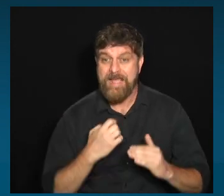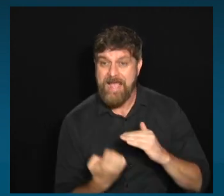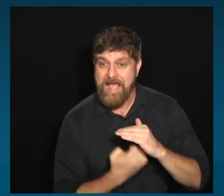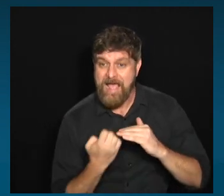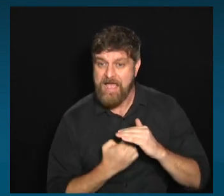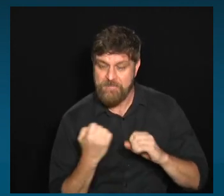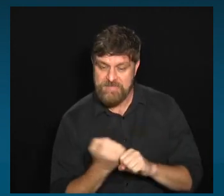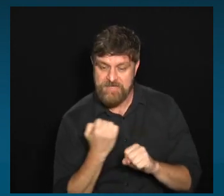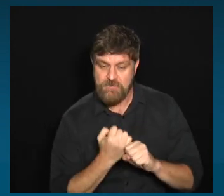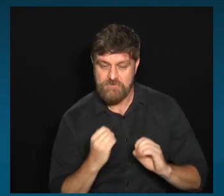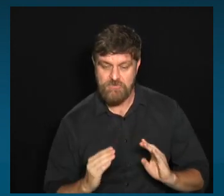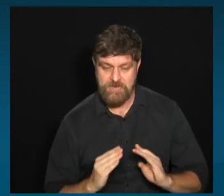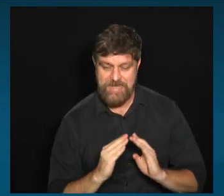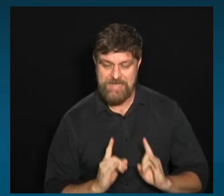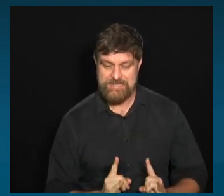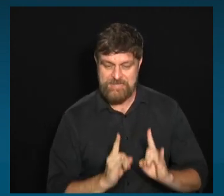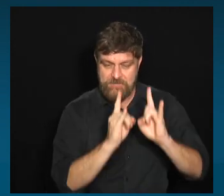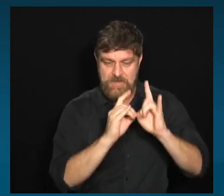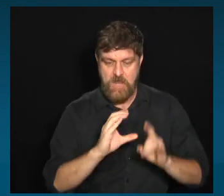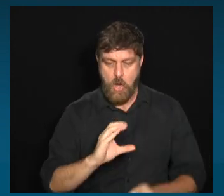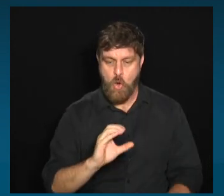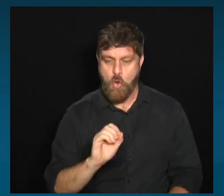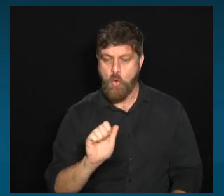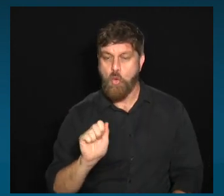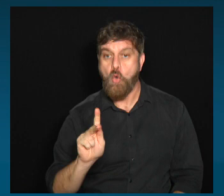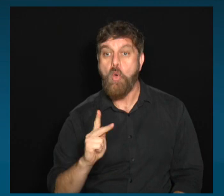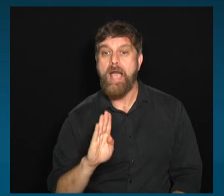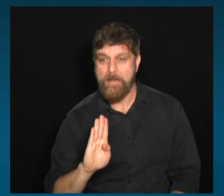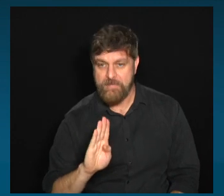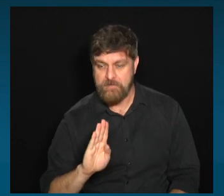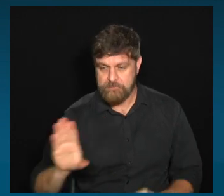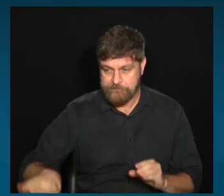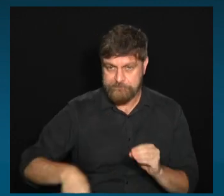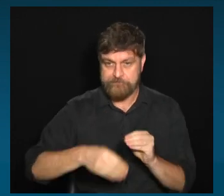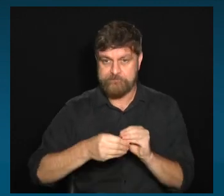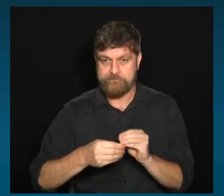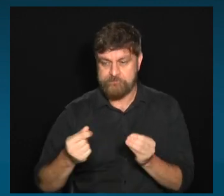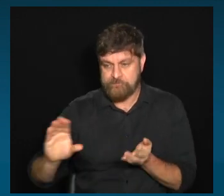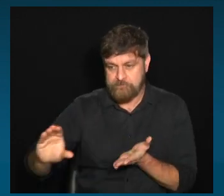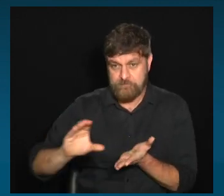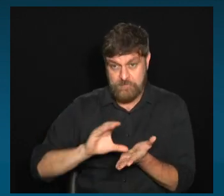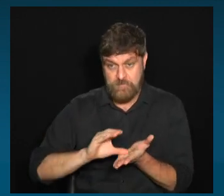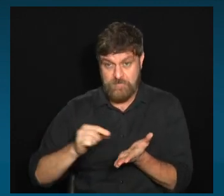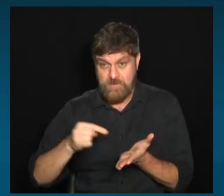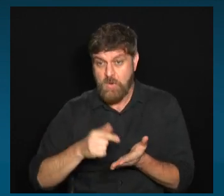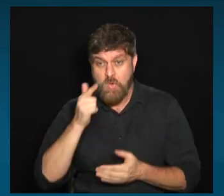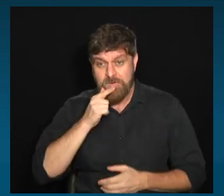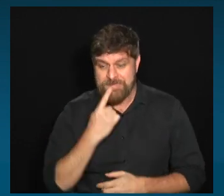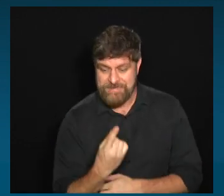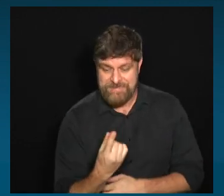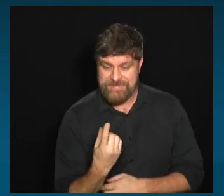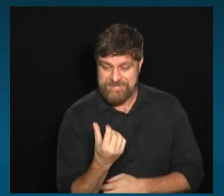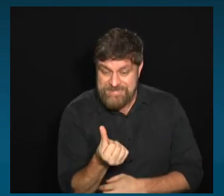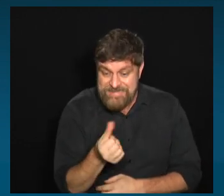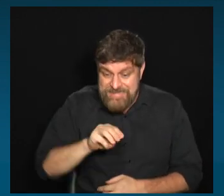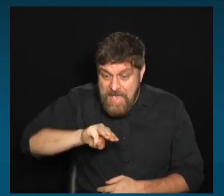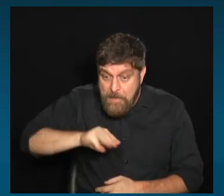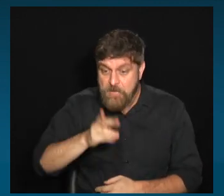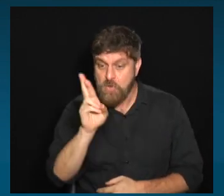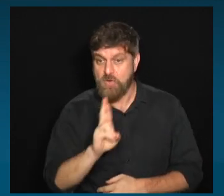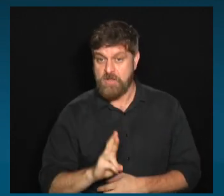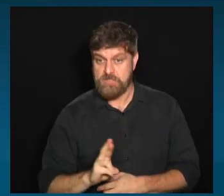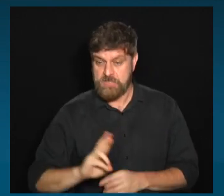de Habitação Popular de Campinas, a Coab Campinas. O objetivo é aumentar o capital em 16 milhões de